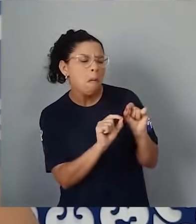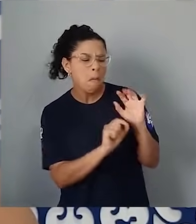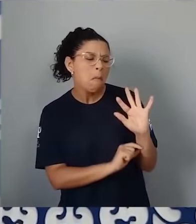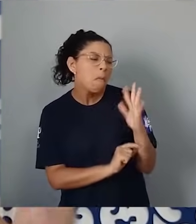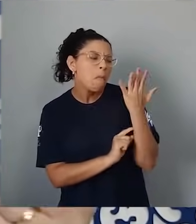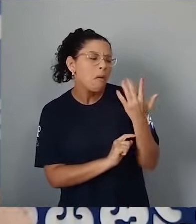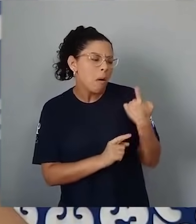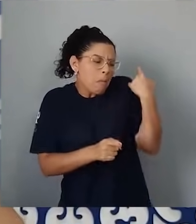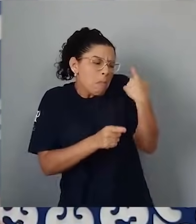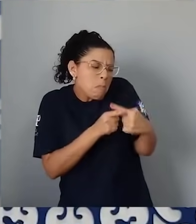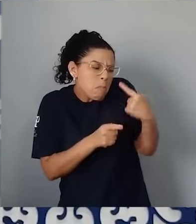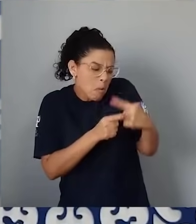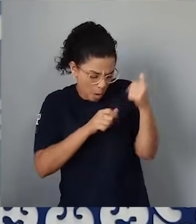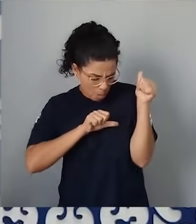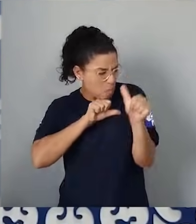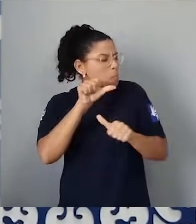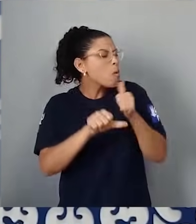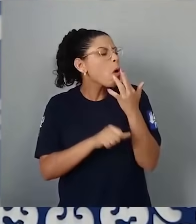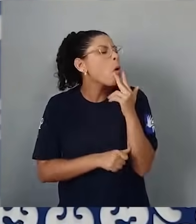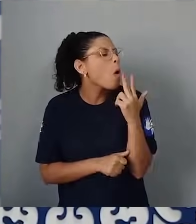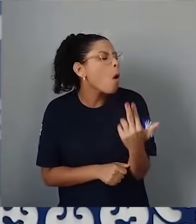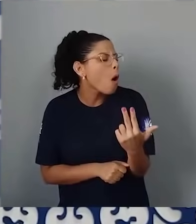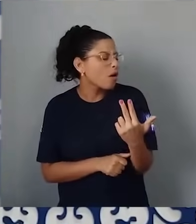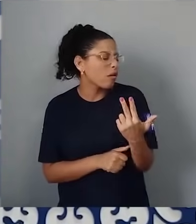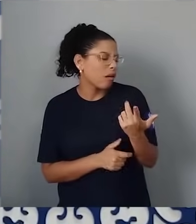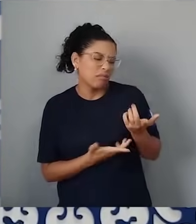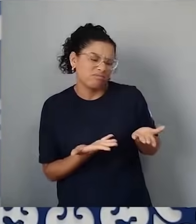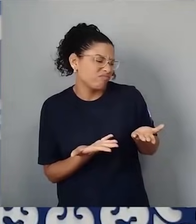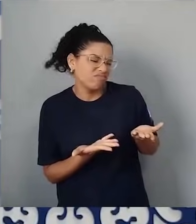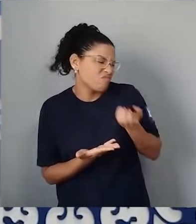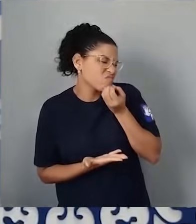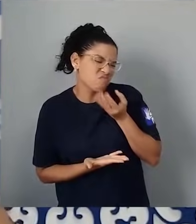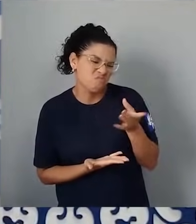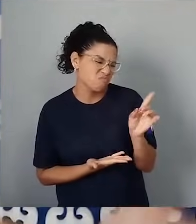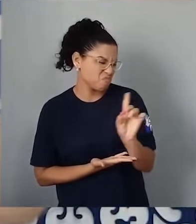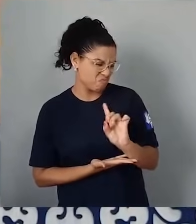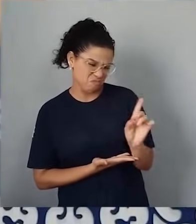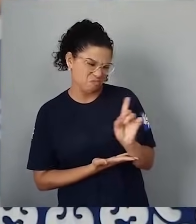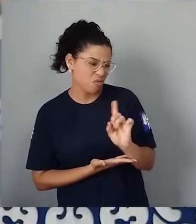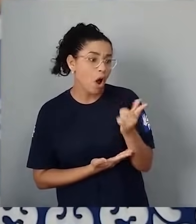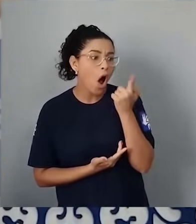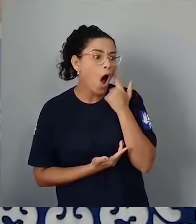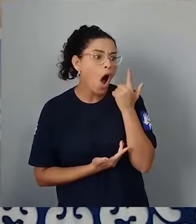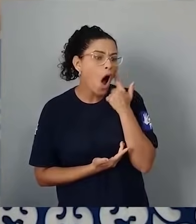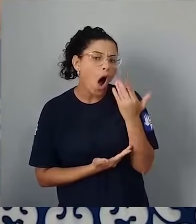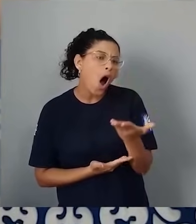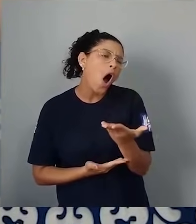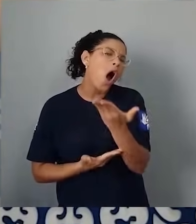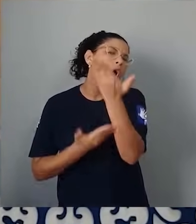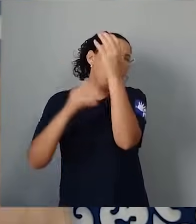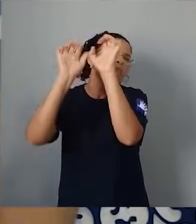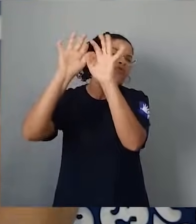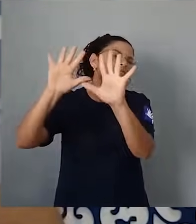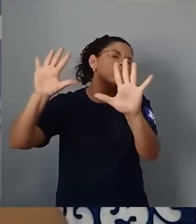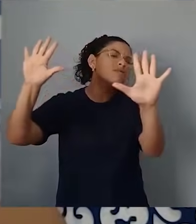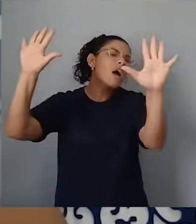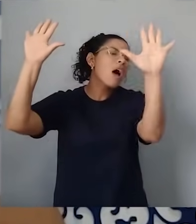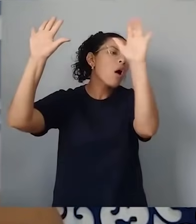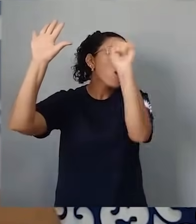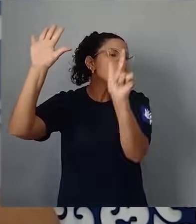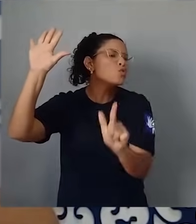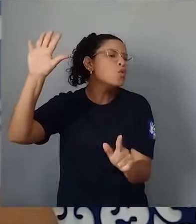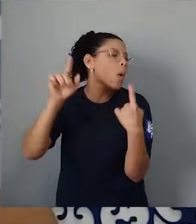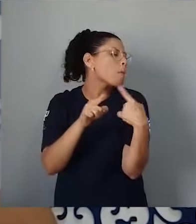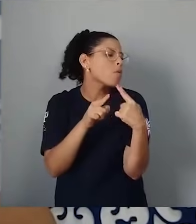irmão? Por que mudou de cor? Esta cor não lhe cai bem? Olhe para o azul do céu! Por que